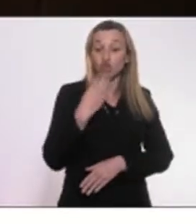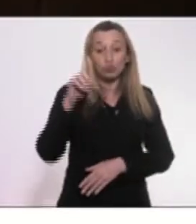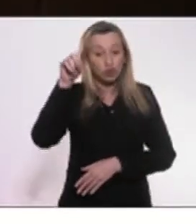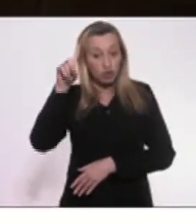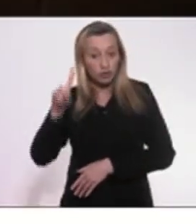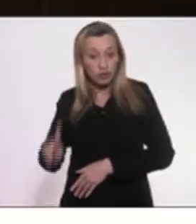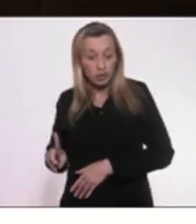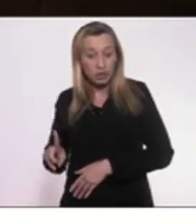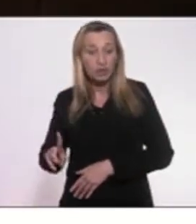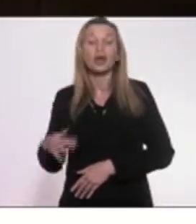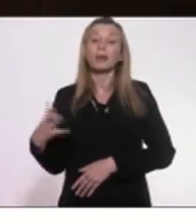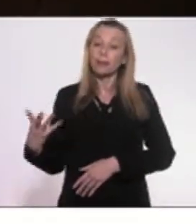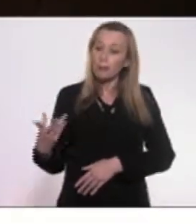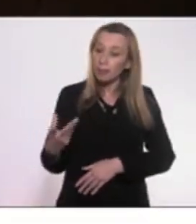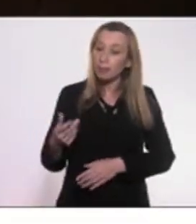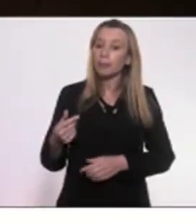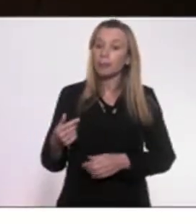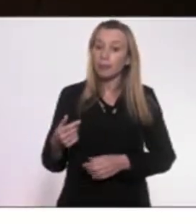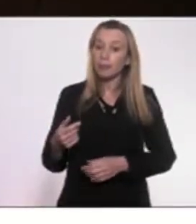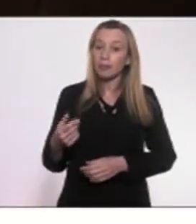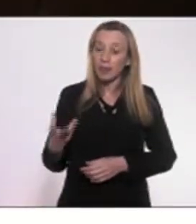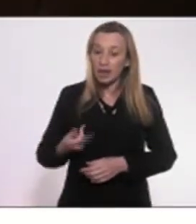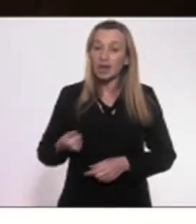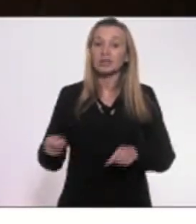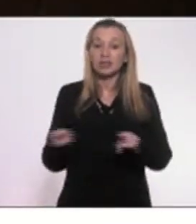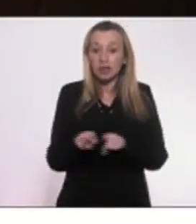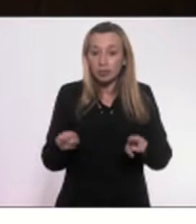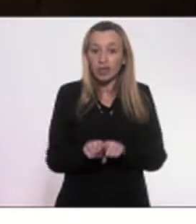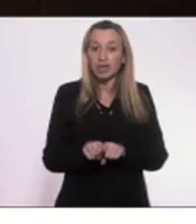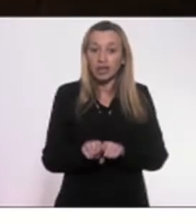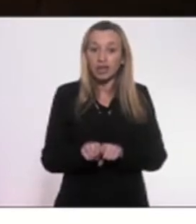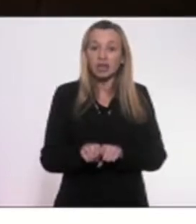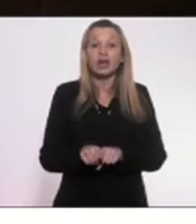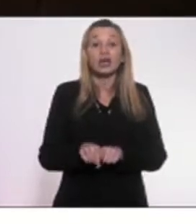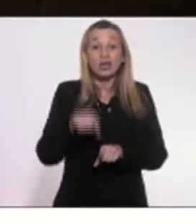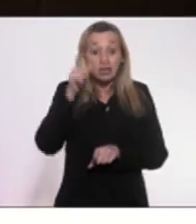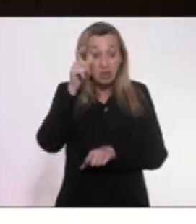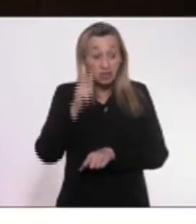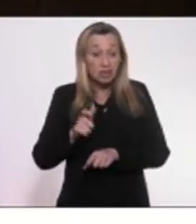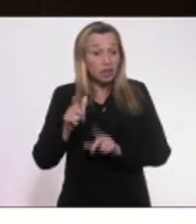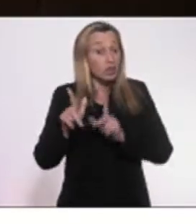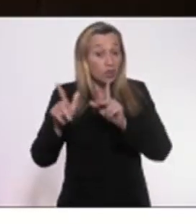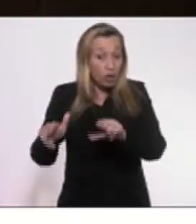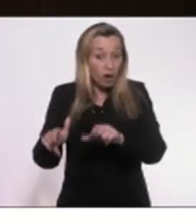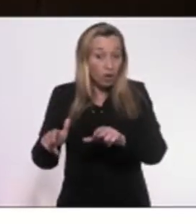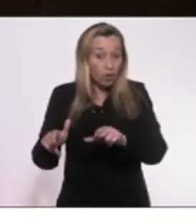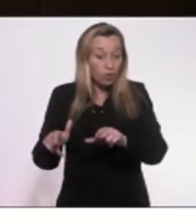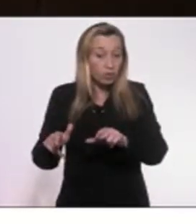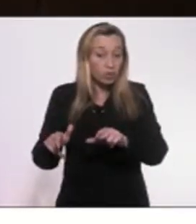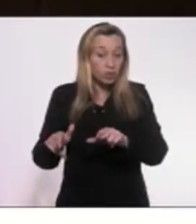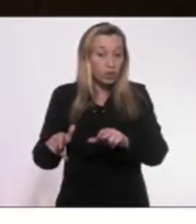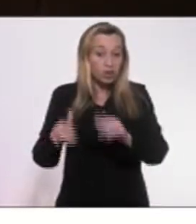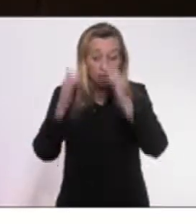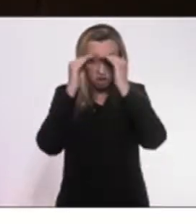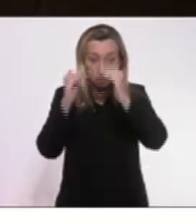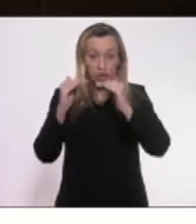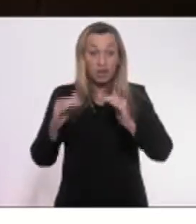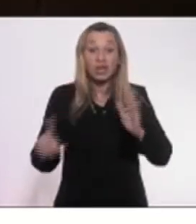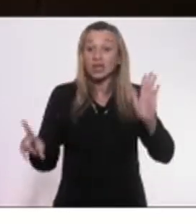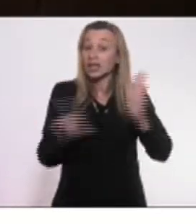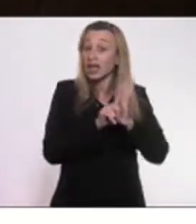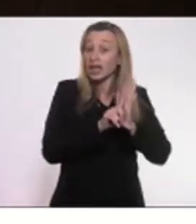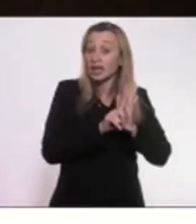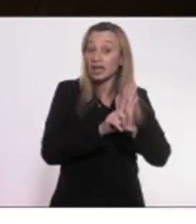deficiência, eles merecem também serem tratados com o privilégio, que na lei apresentada